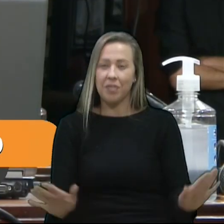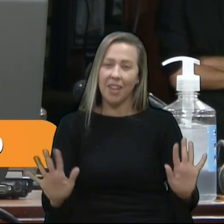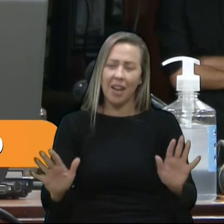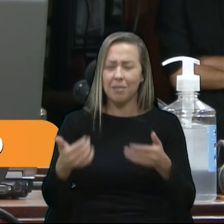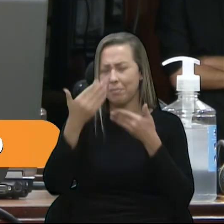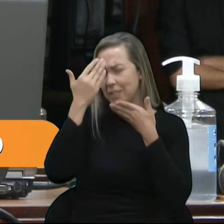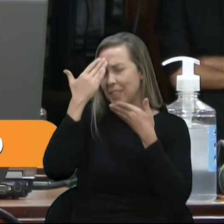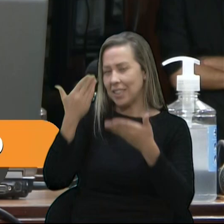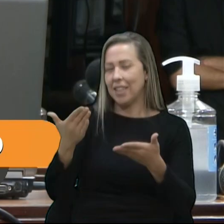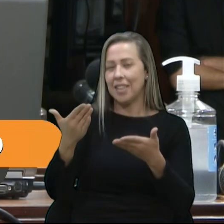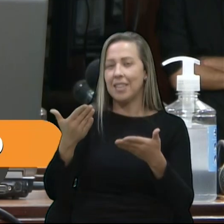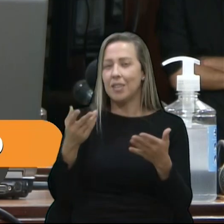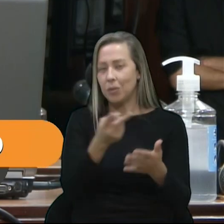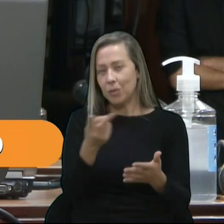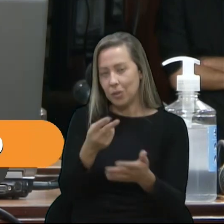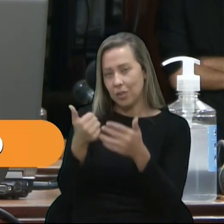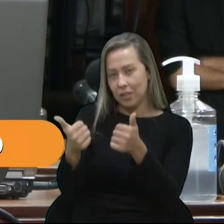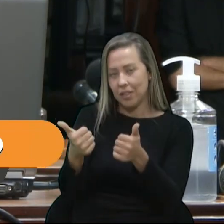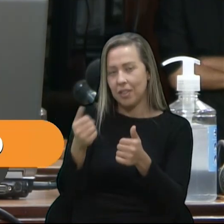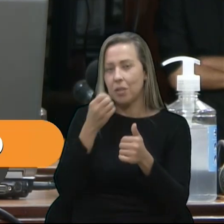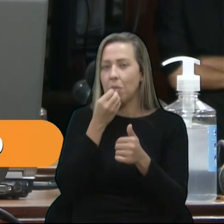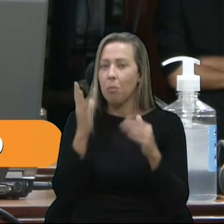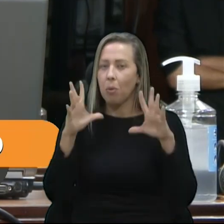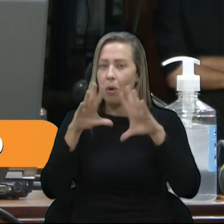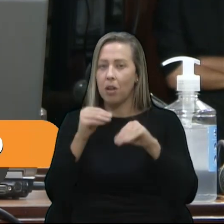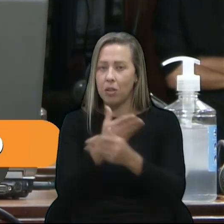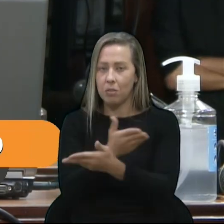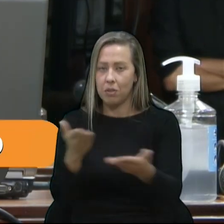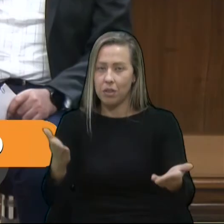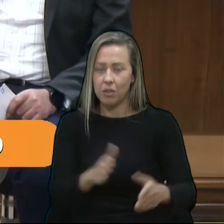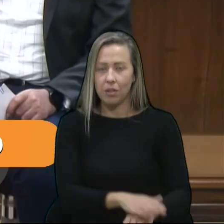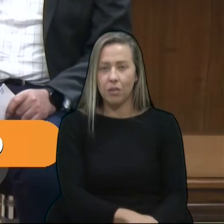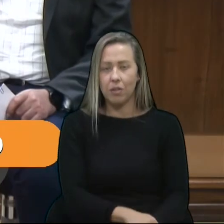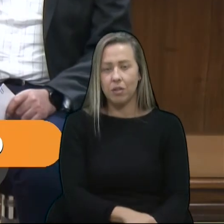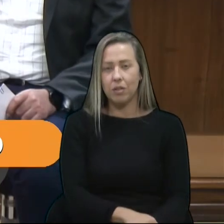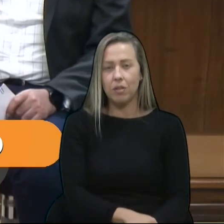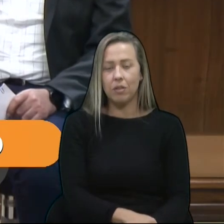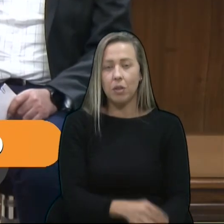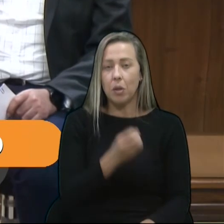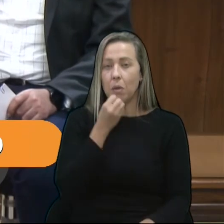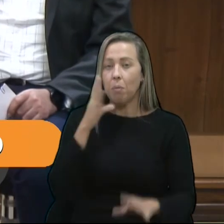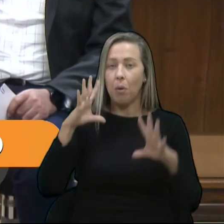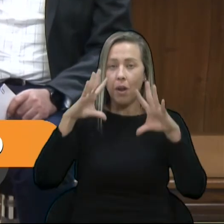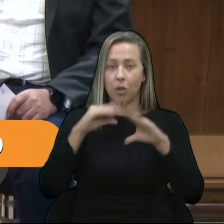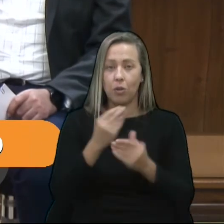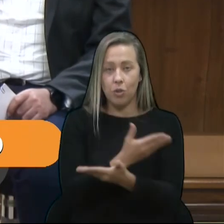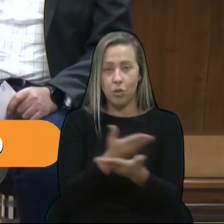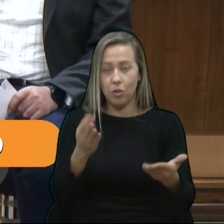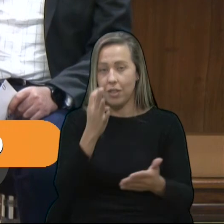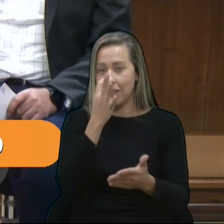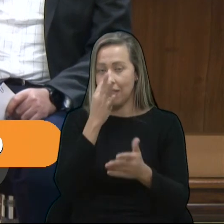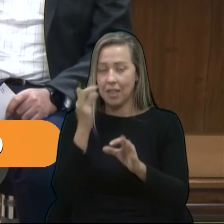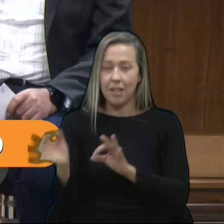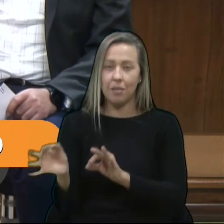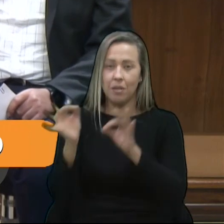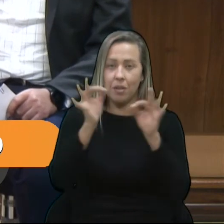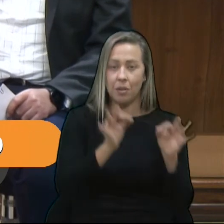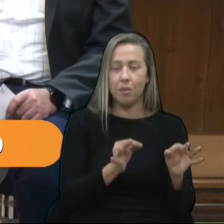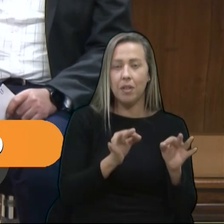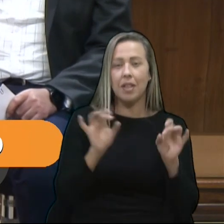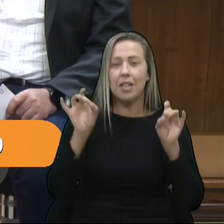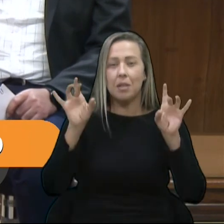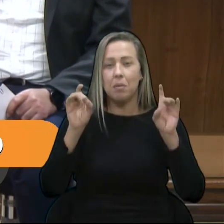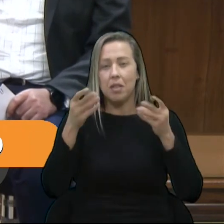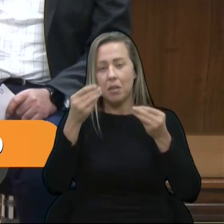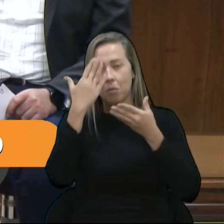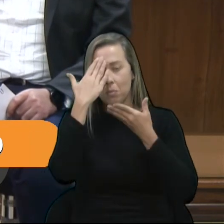Obrigada, Fábio. Obrigada, Thales. Boa noite para todo mundo. Boa noite para todos aqueles que nos acompanharam de forma especial.